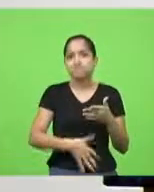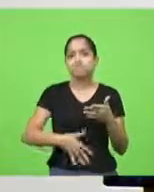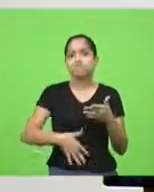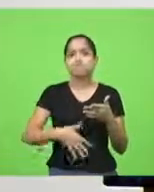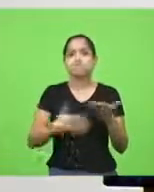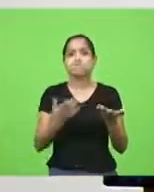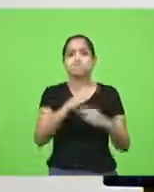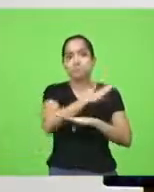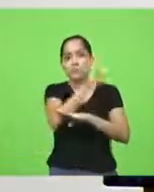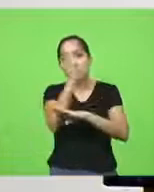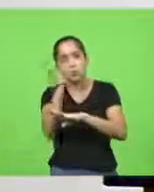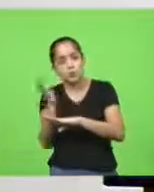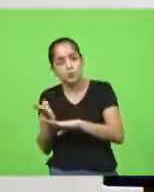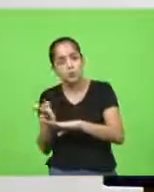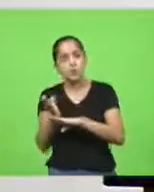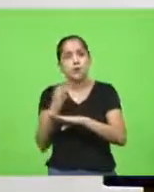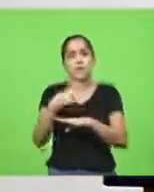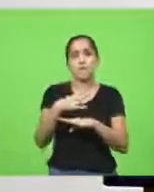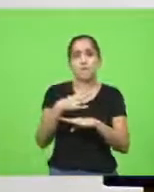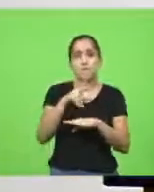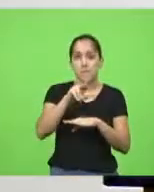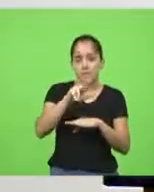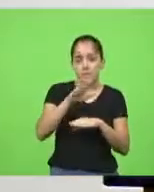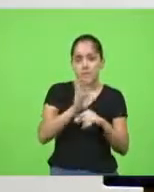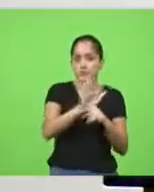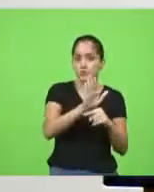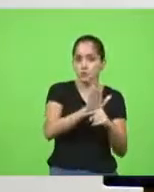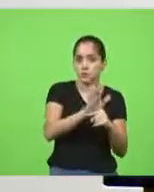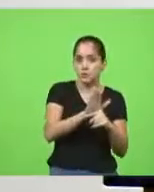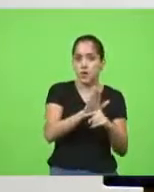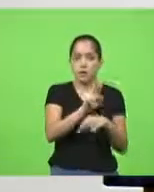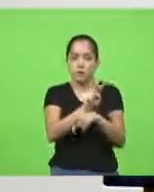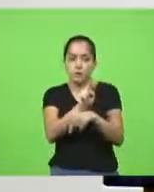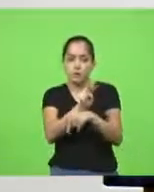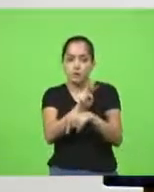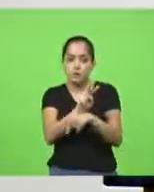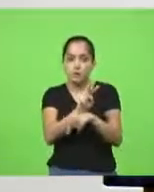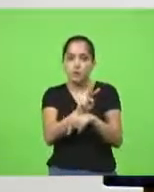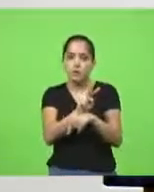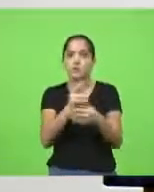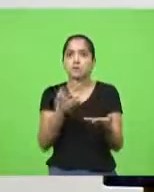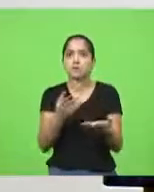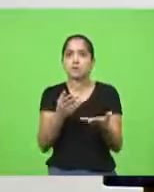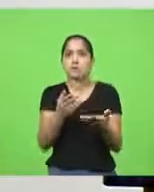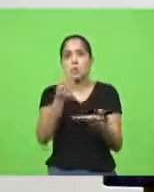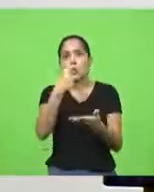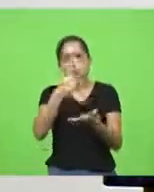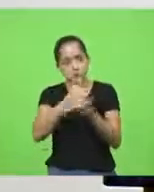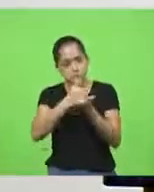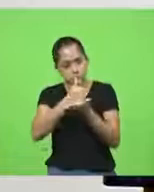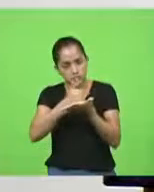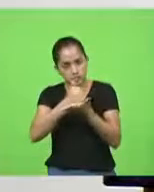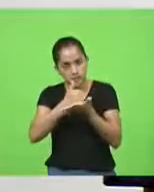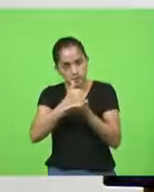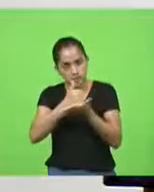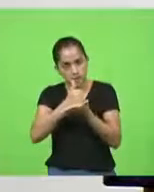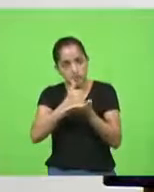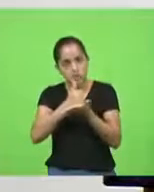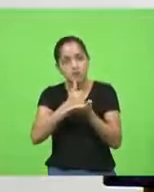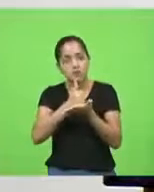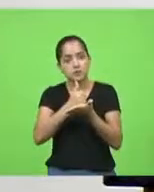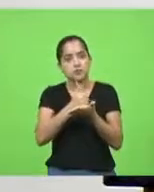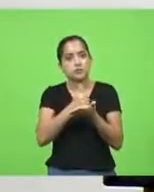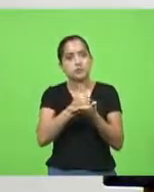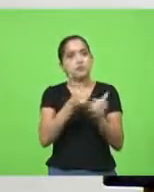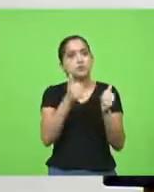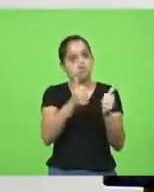meu irmão ficava à noite, ela no lado de outras duas pacientes. O antibiótico começou a fazer efeito na infecção